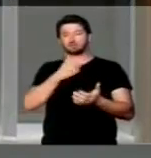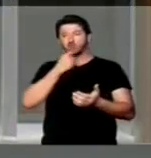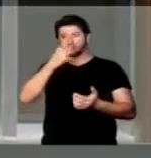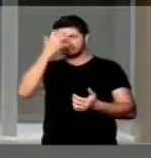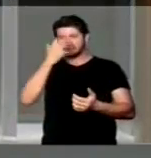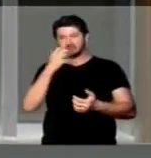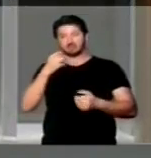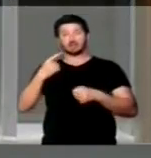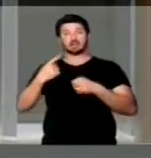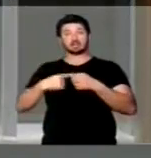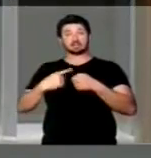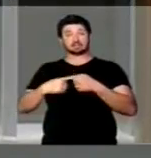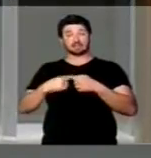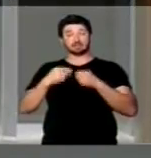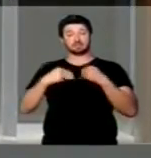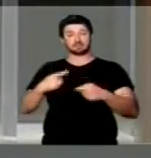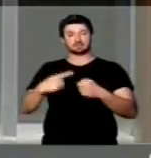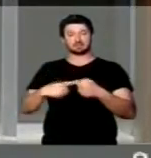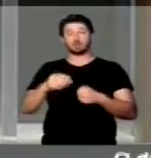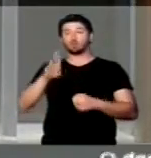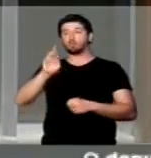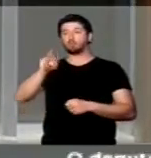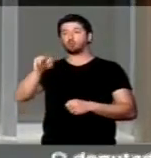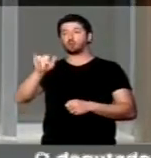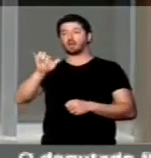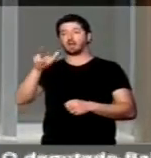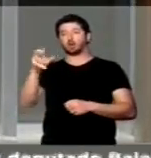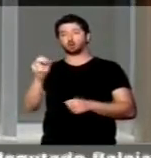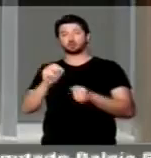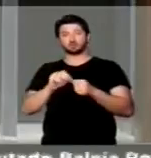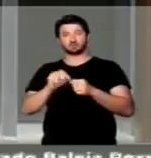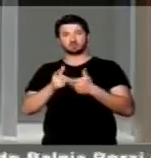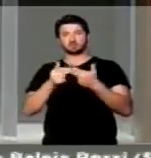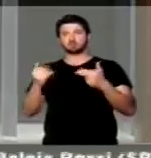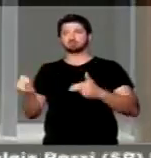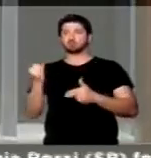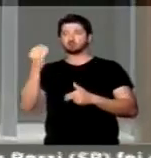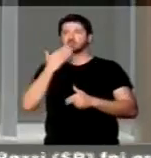certamente conduzirá com muita habilidade e com muita competência uma pasta que é muito